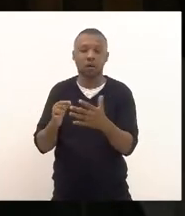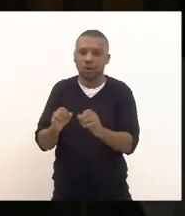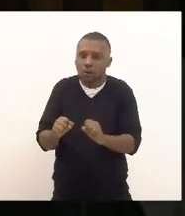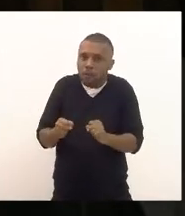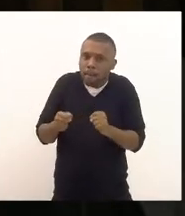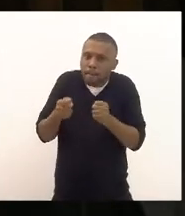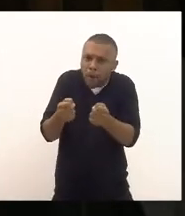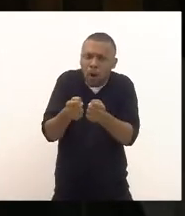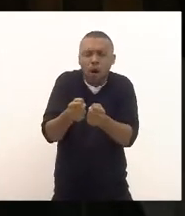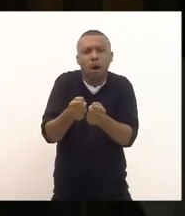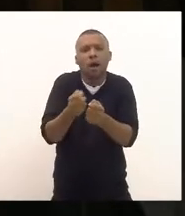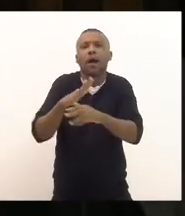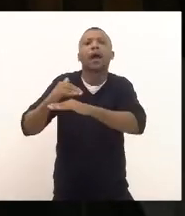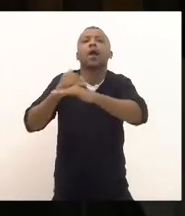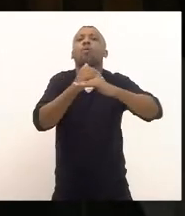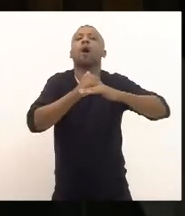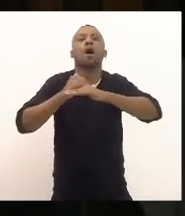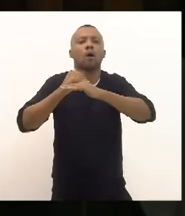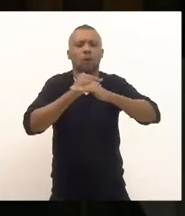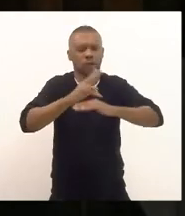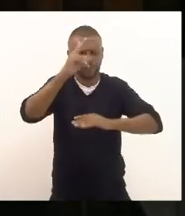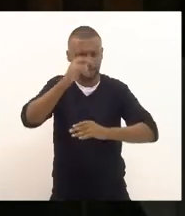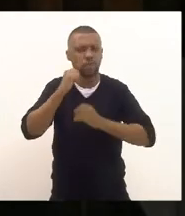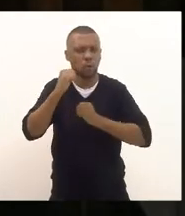força de forma proporcional agora